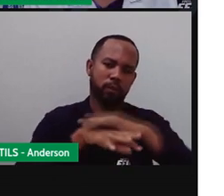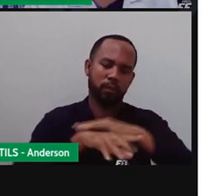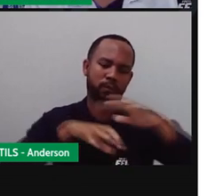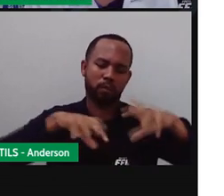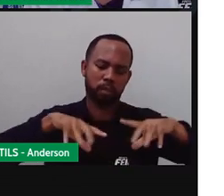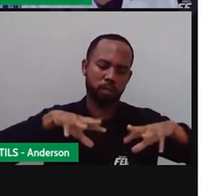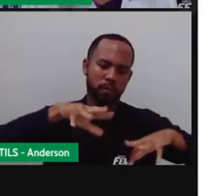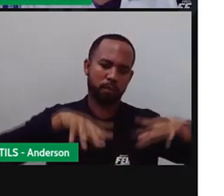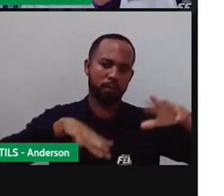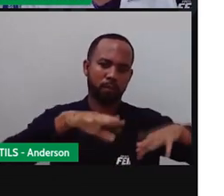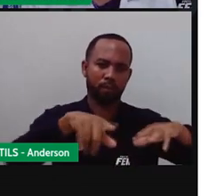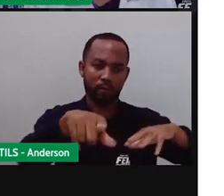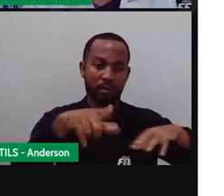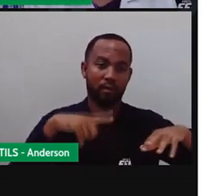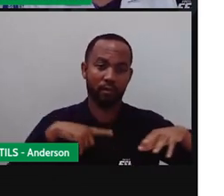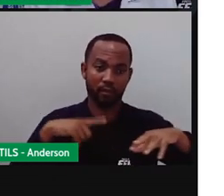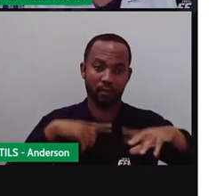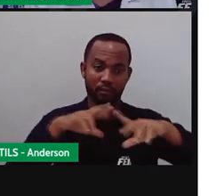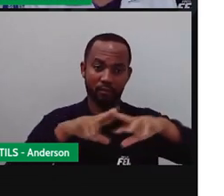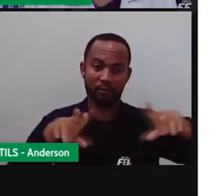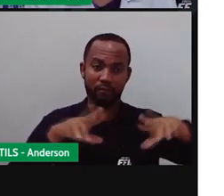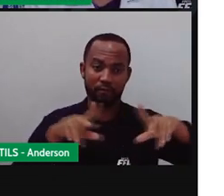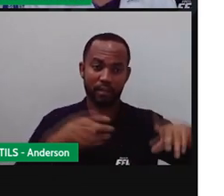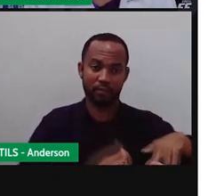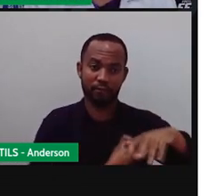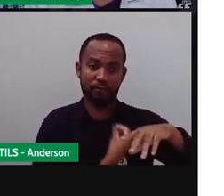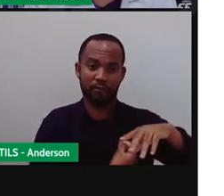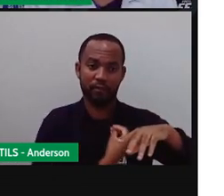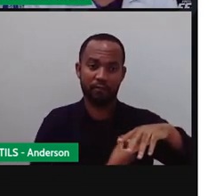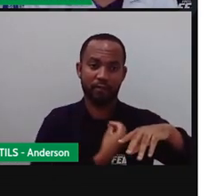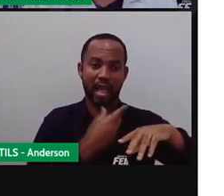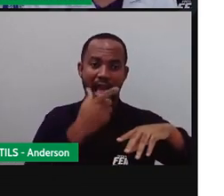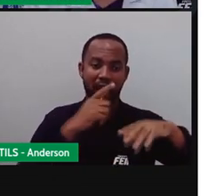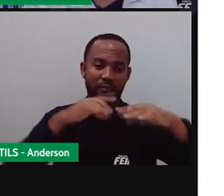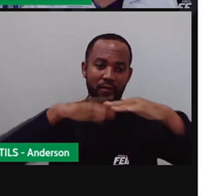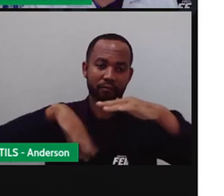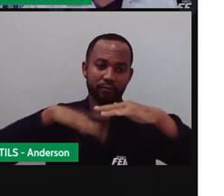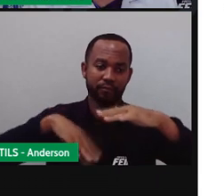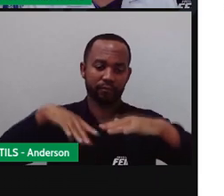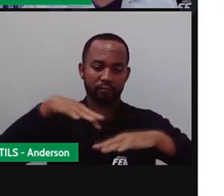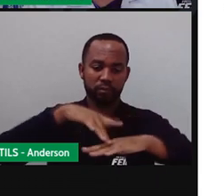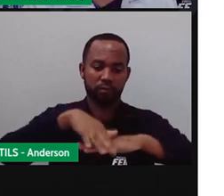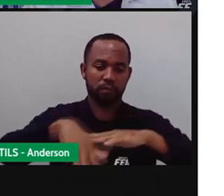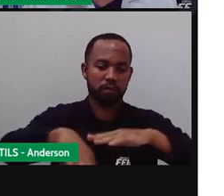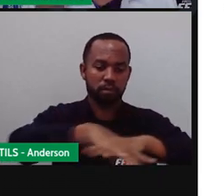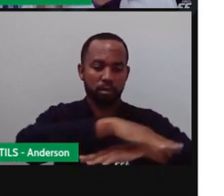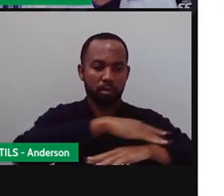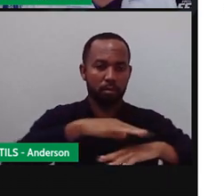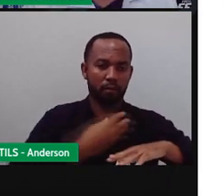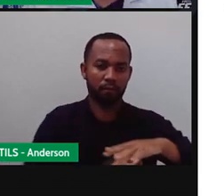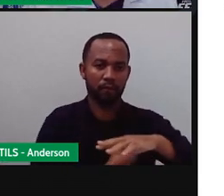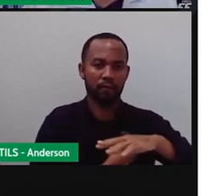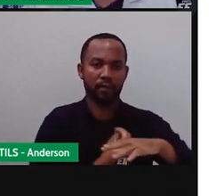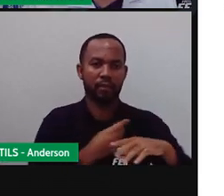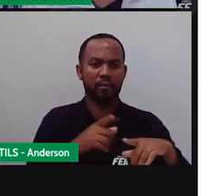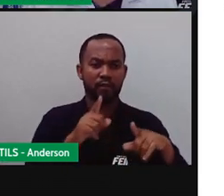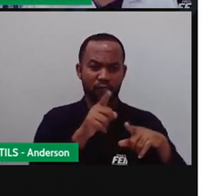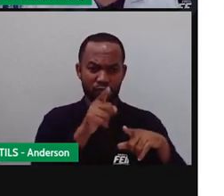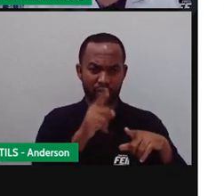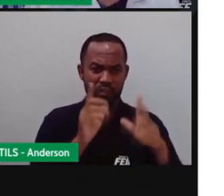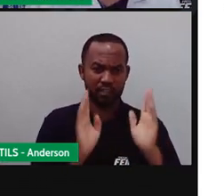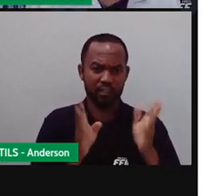que vivem na terra. E aí tem outros que vivem aonde? No mar. O polvo, a água-viva, para quem já foi na praia aí,